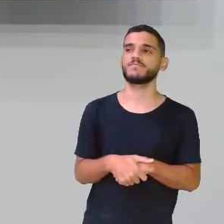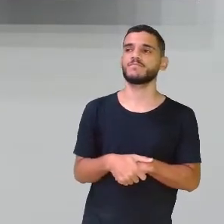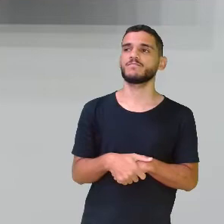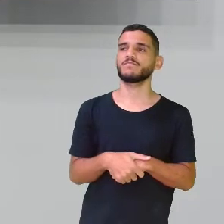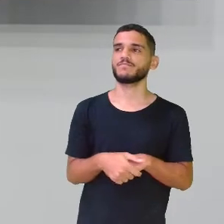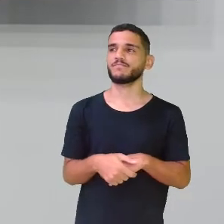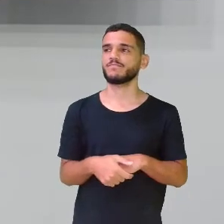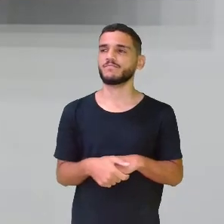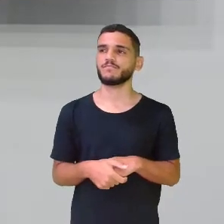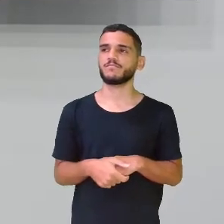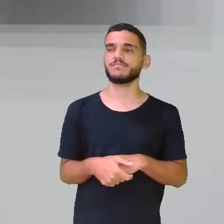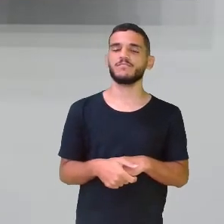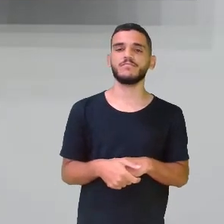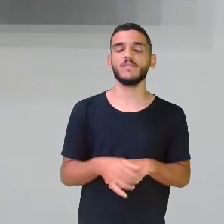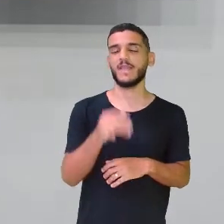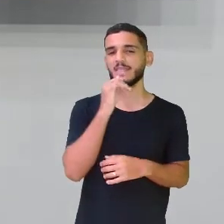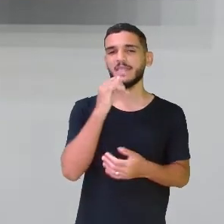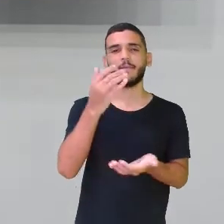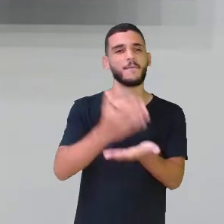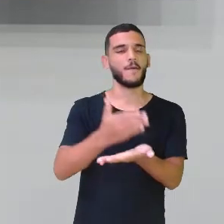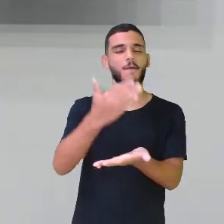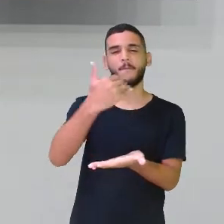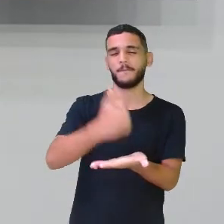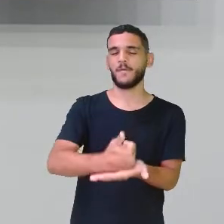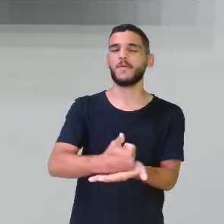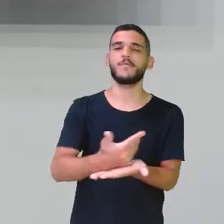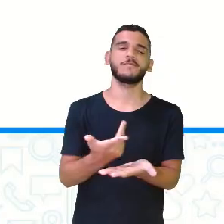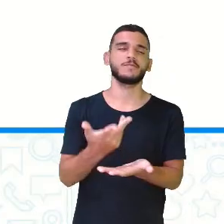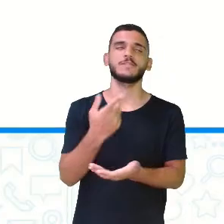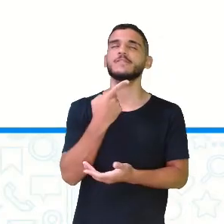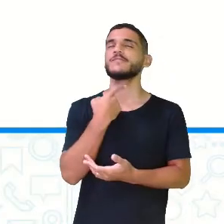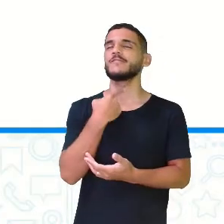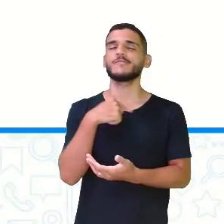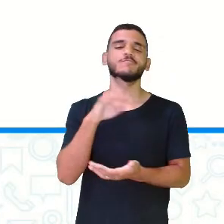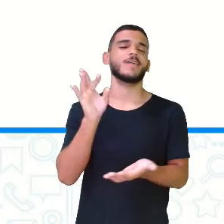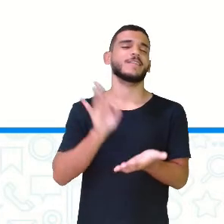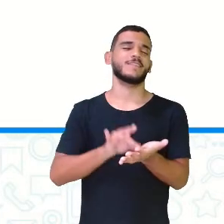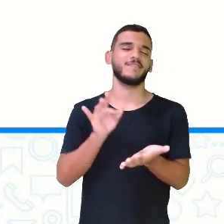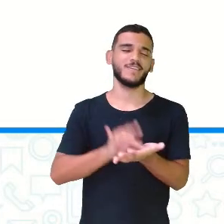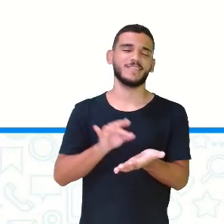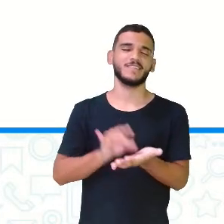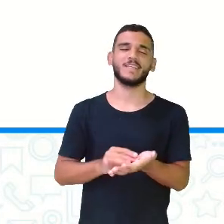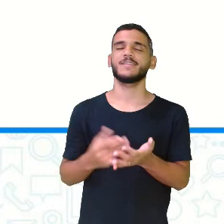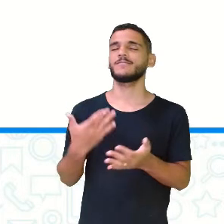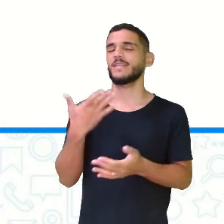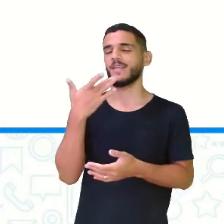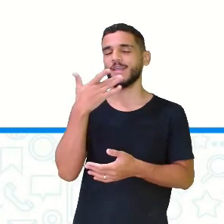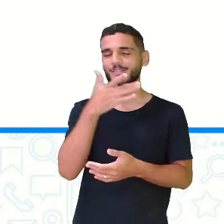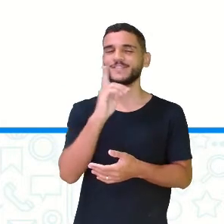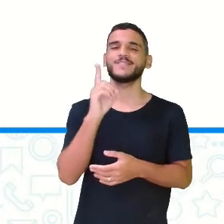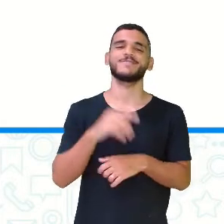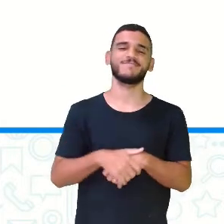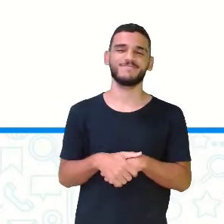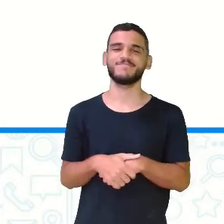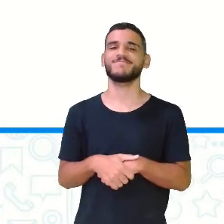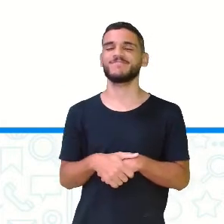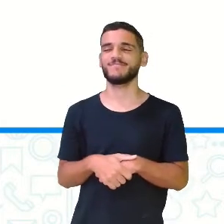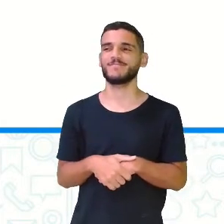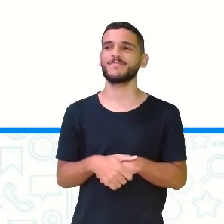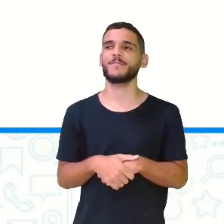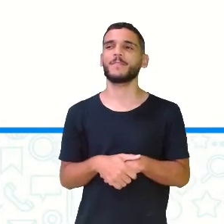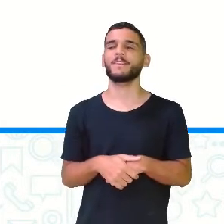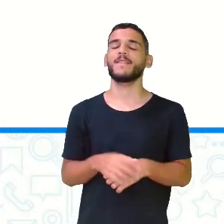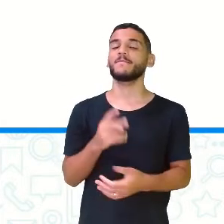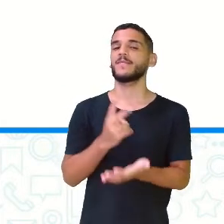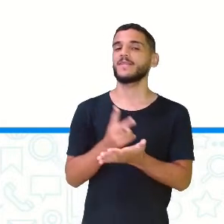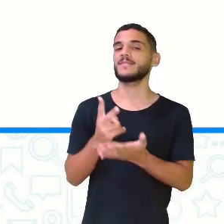Aí eu já tenho, ó, eita, queria inclusive um pedaço dessa tortinha. Eu sempre falo que a aula é um